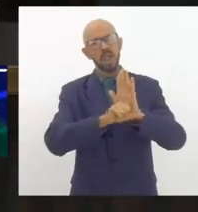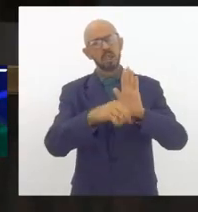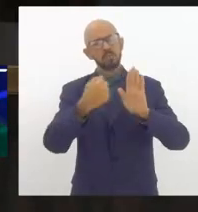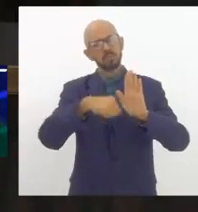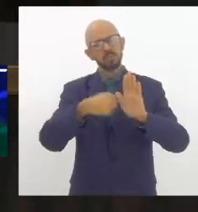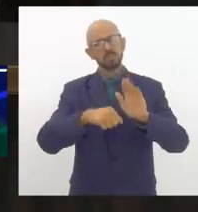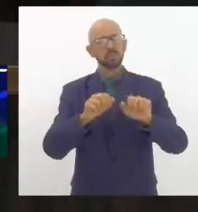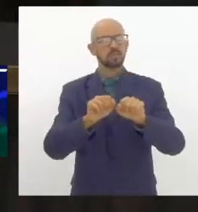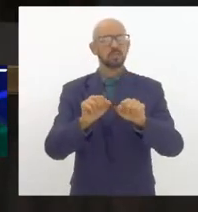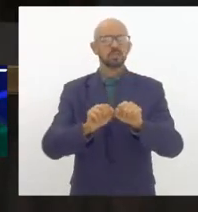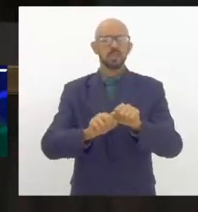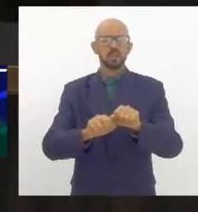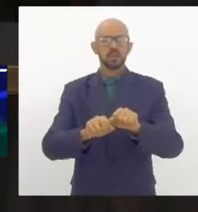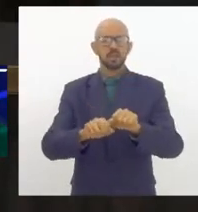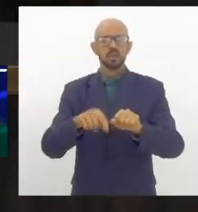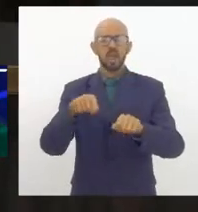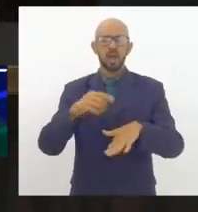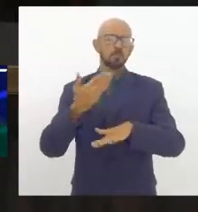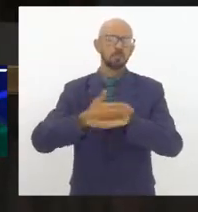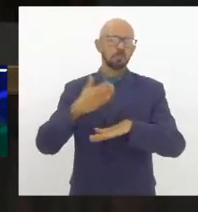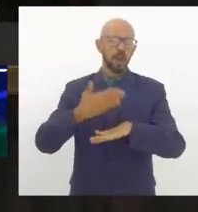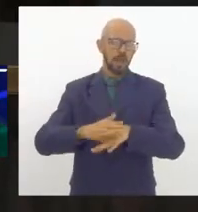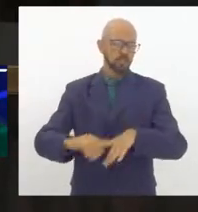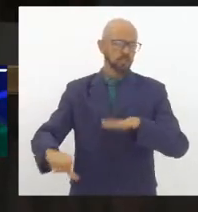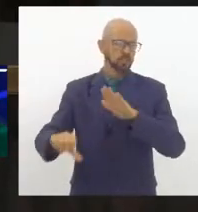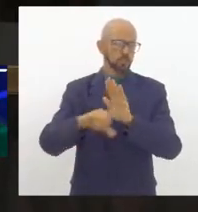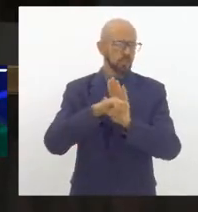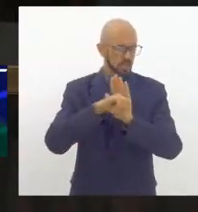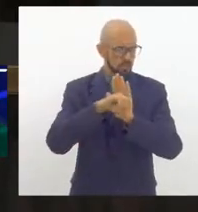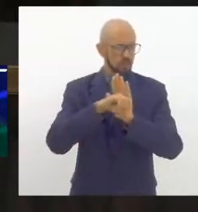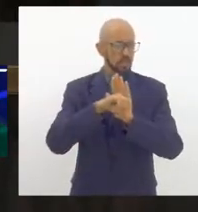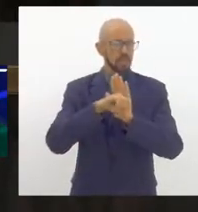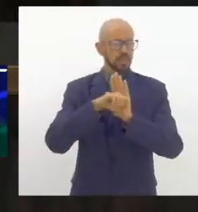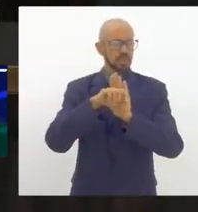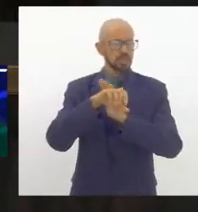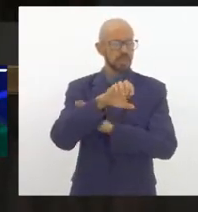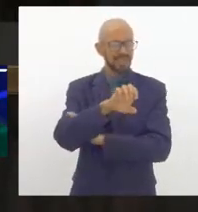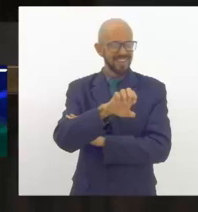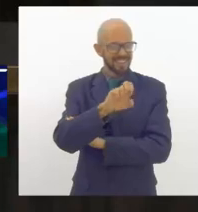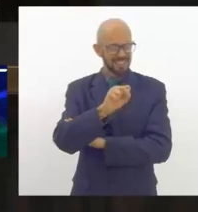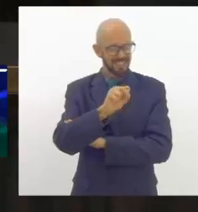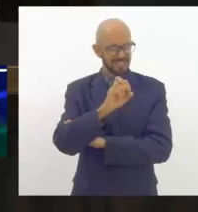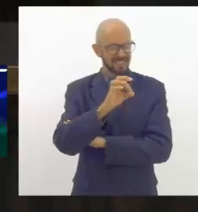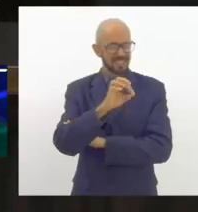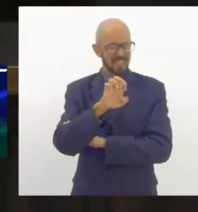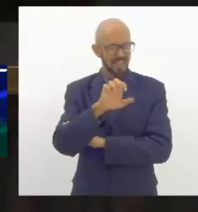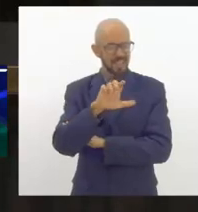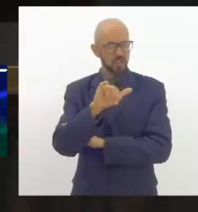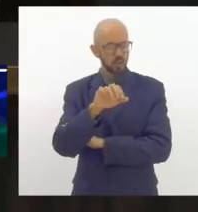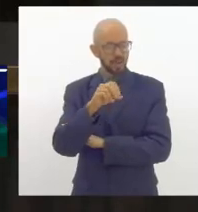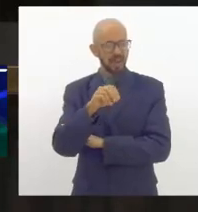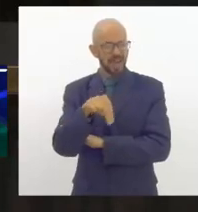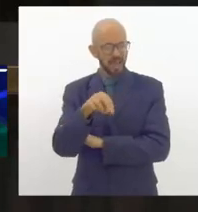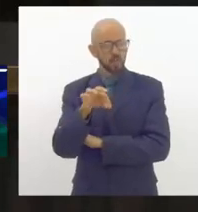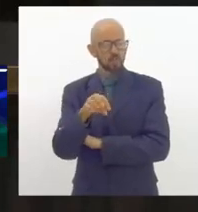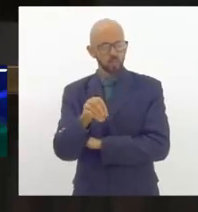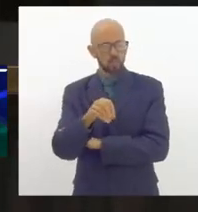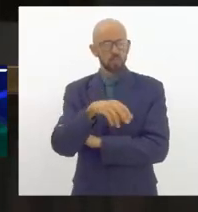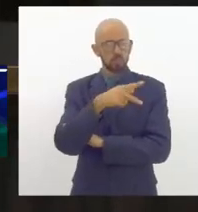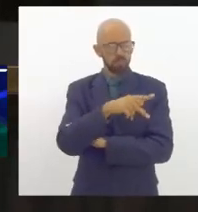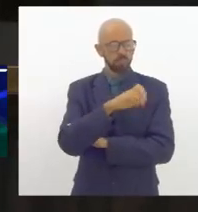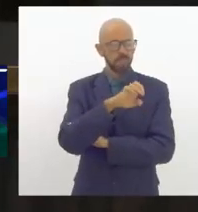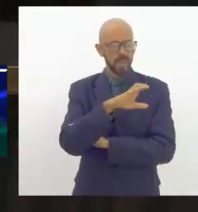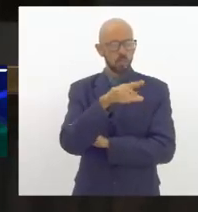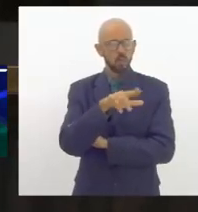tratado que é prática de um crime de um creme de estelionato de um crime de Peculato de um crime de